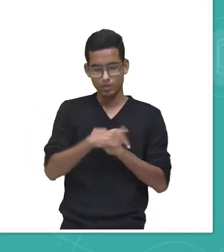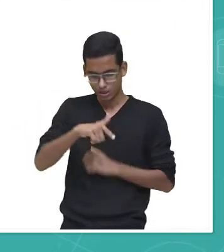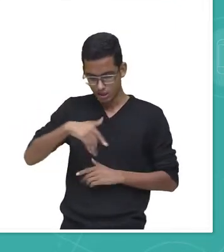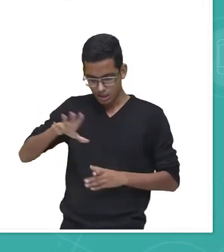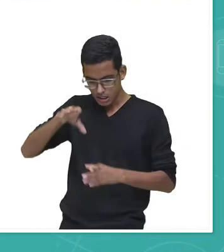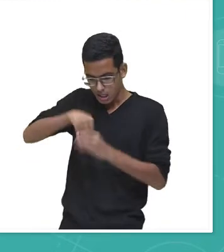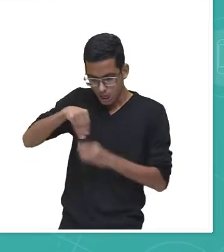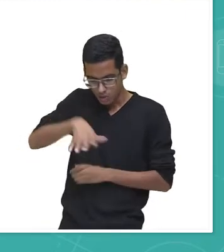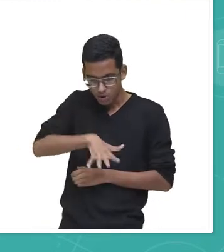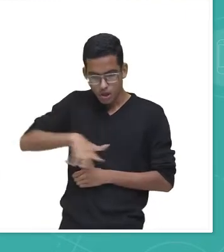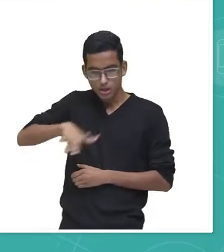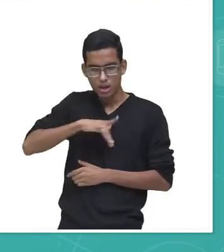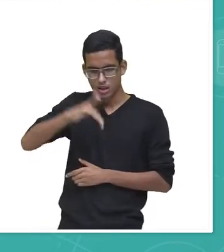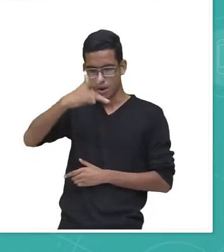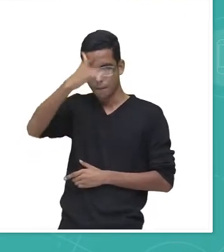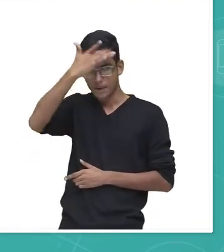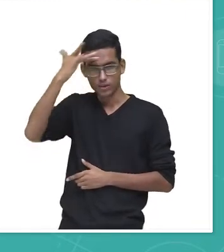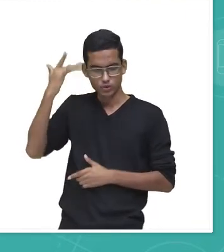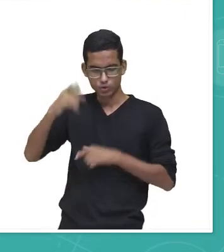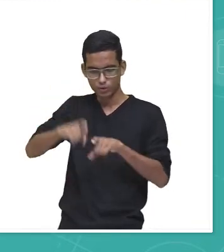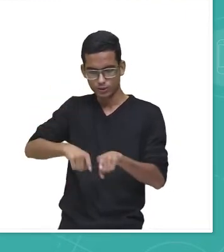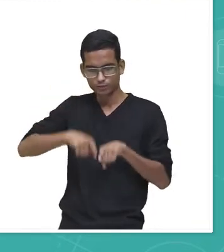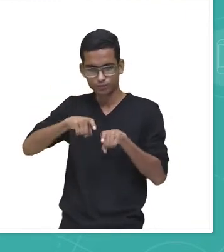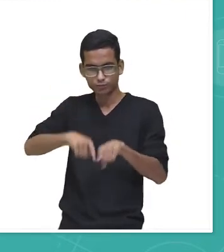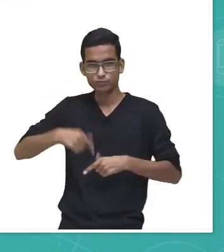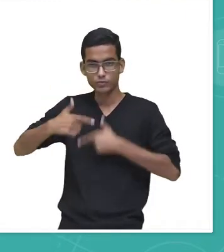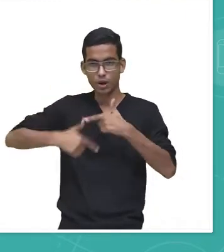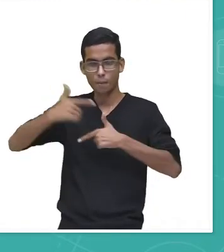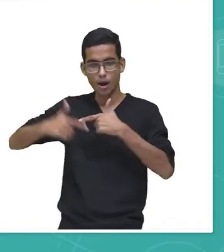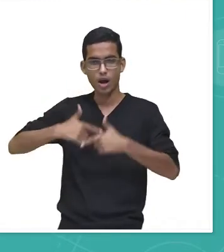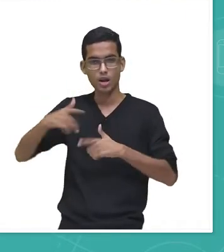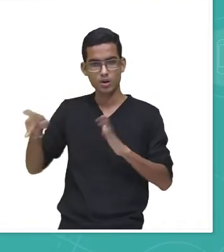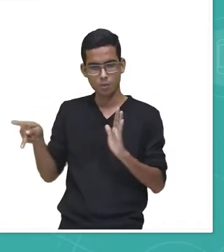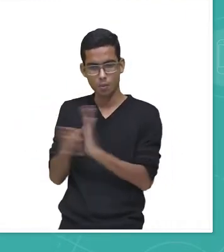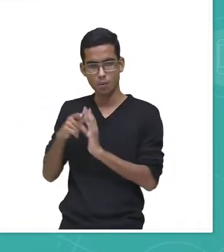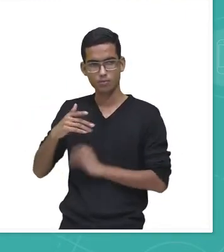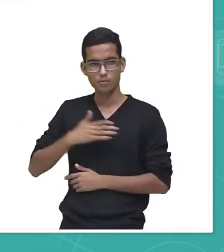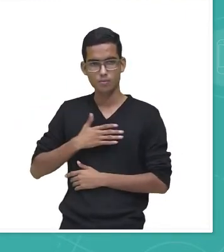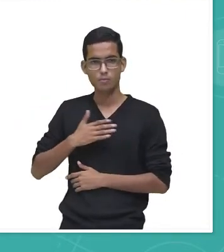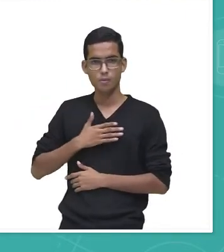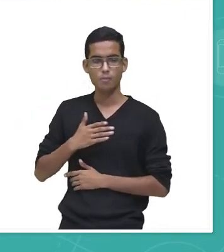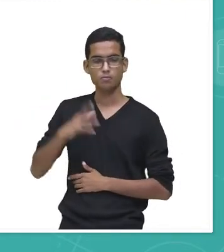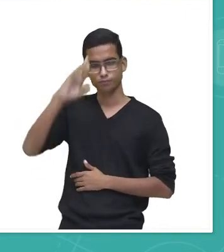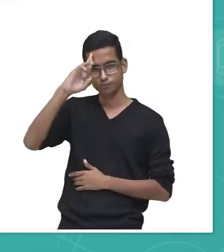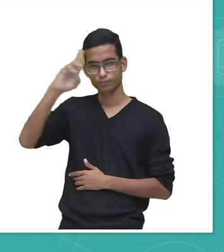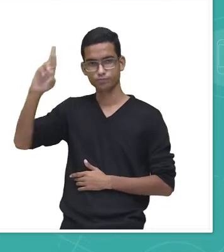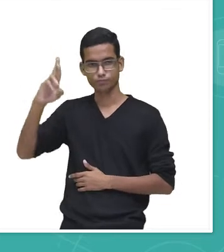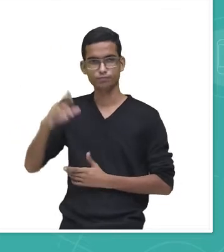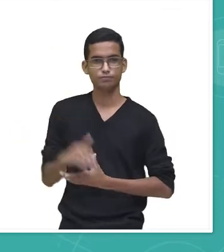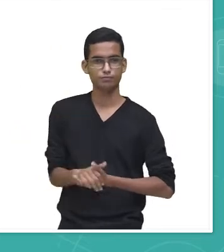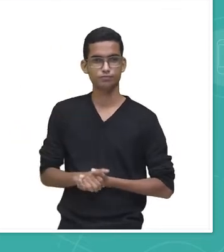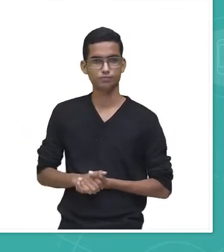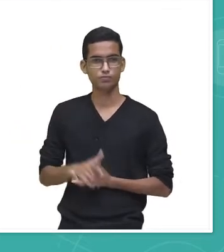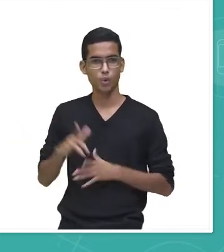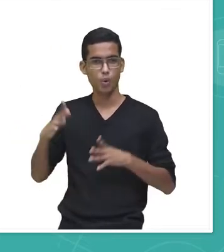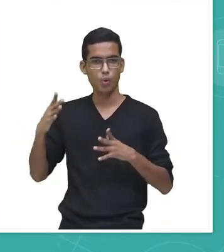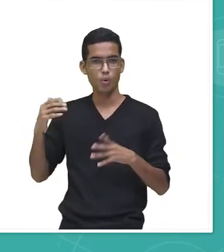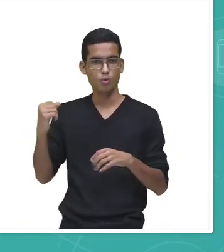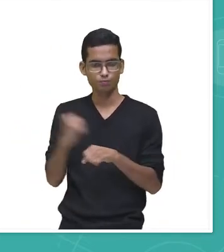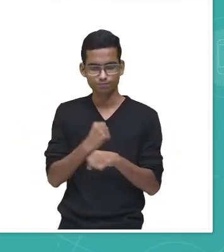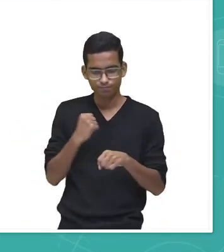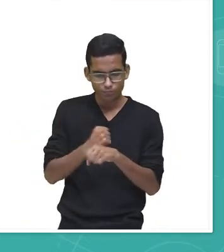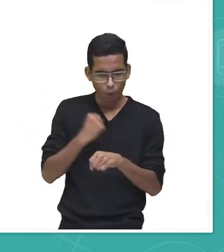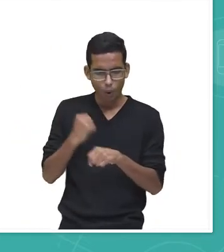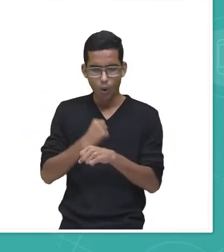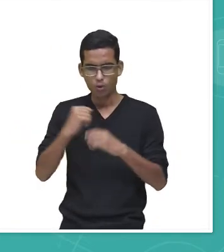e elas vão começar a ser fortificadas. Então as moradias serão fortificadas, não é? Os castelos serão fortificados. Começa a